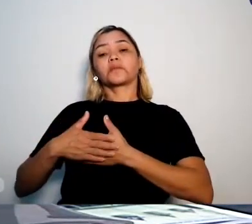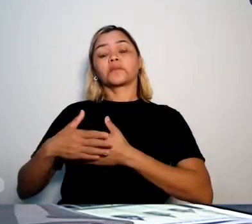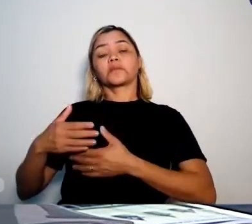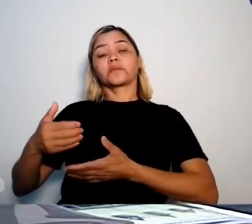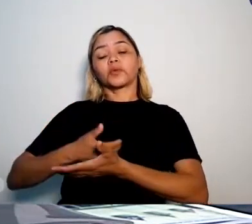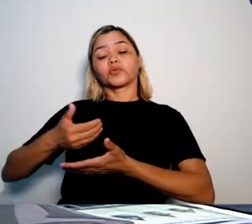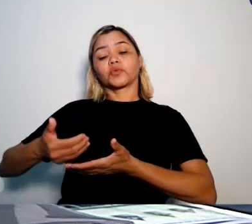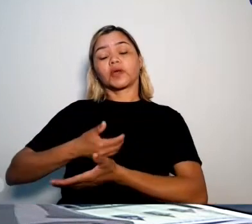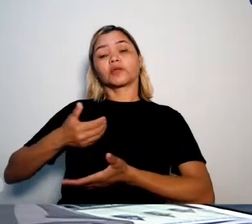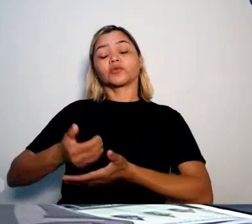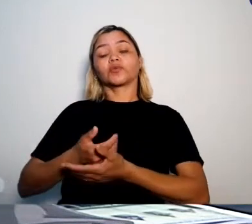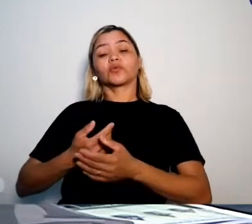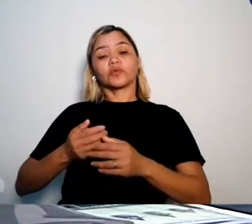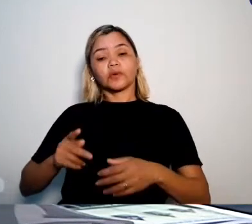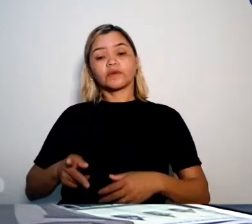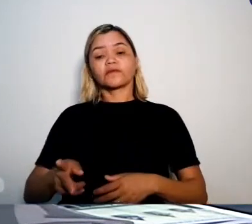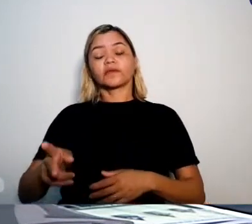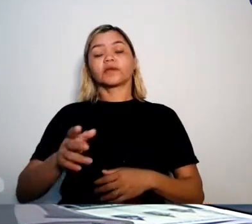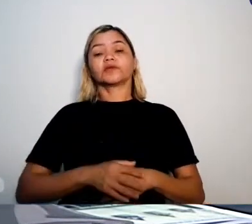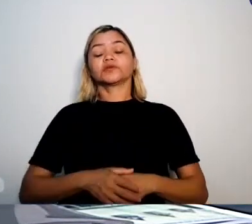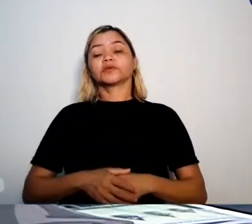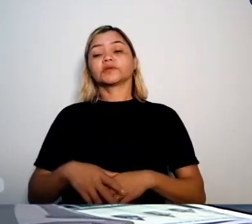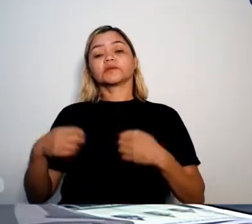dá providências correlatas.